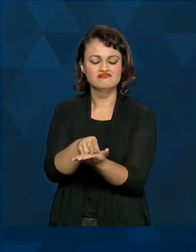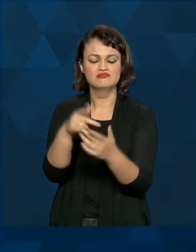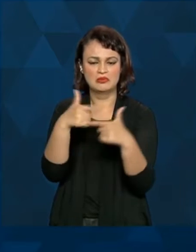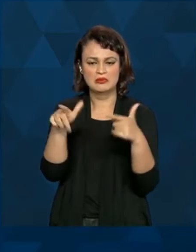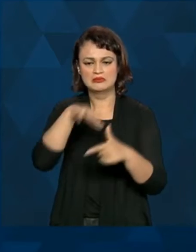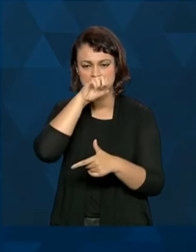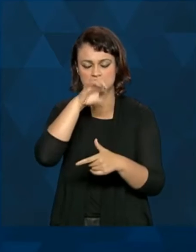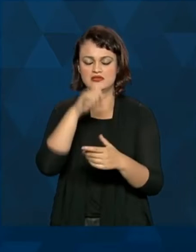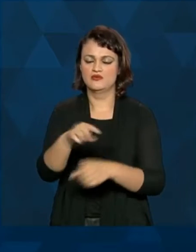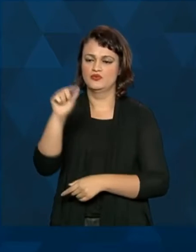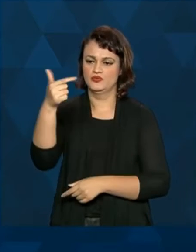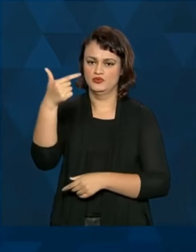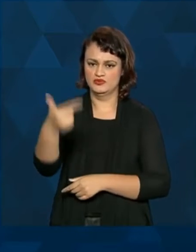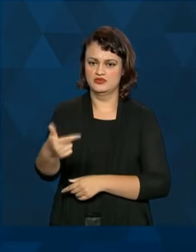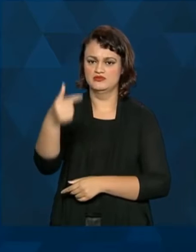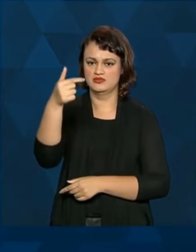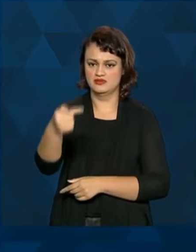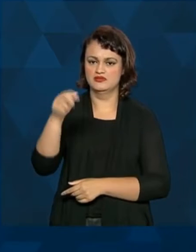temos